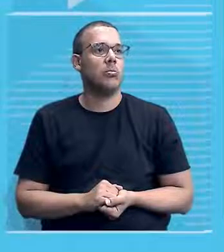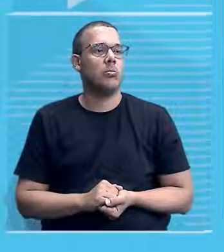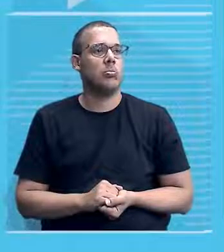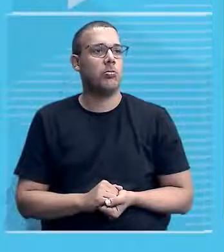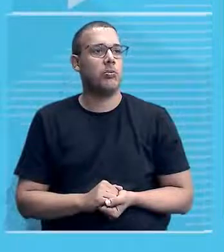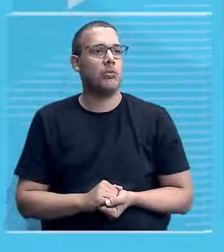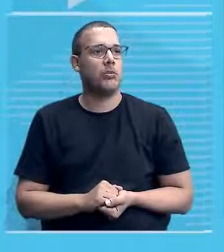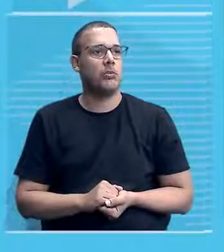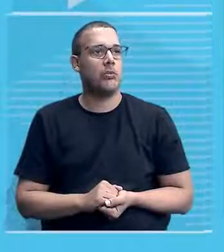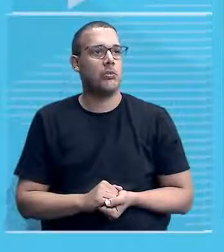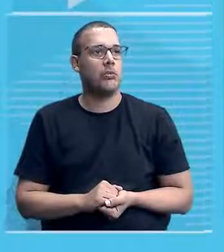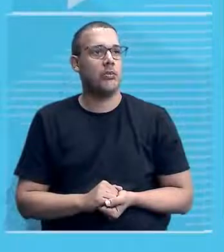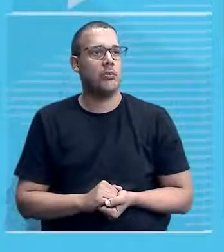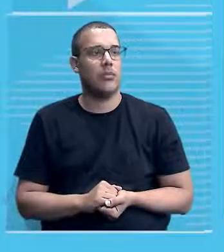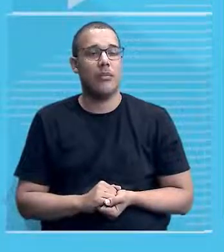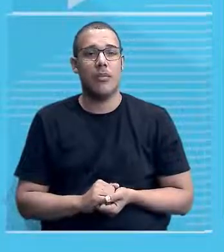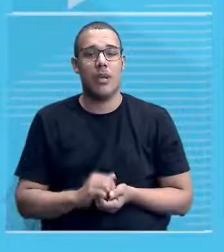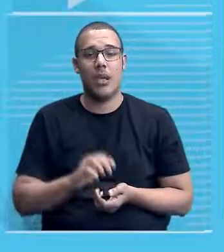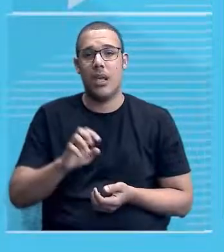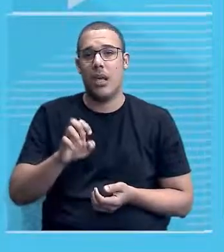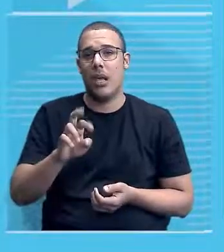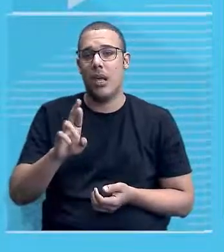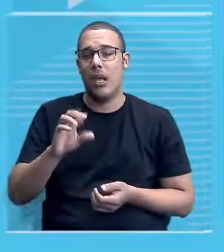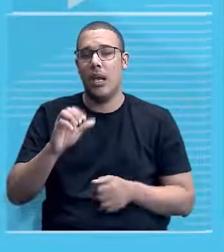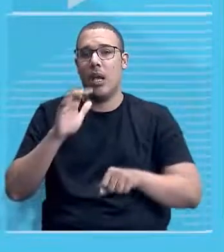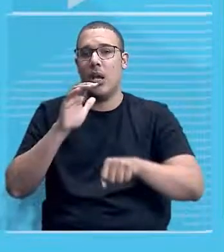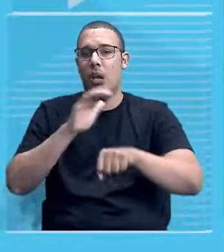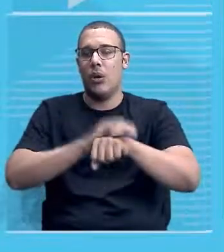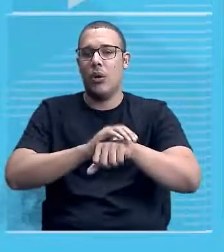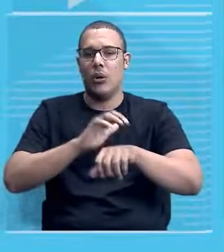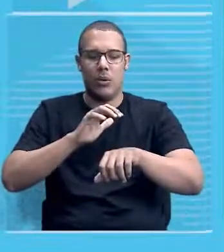então era Colonial aí